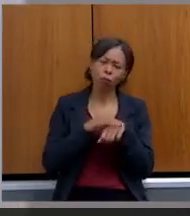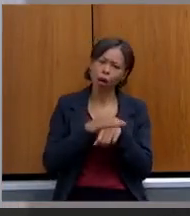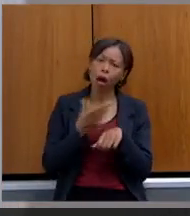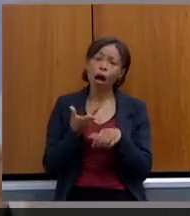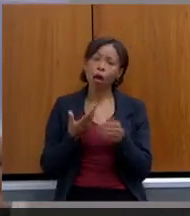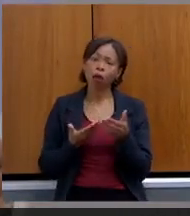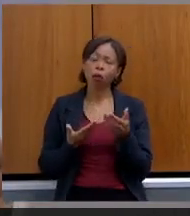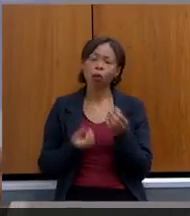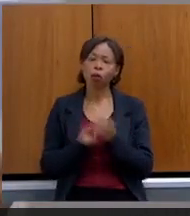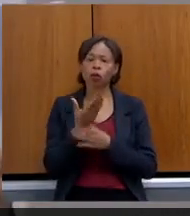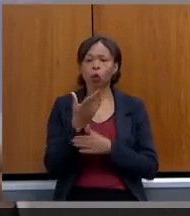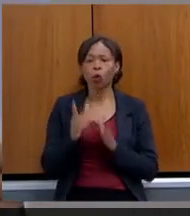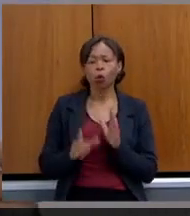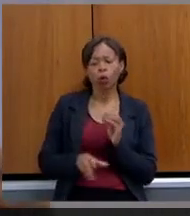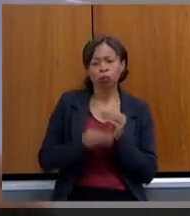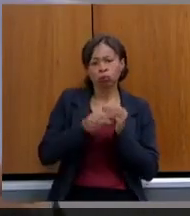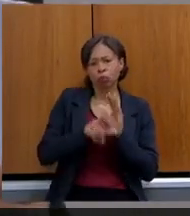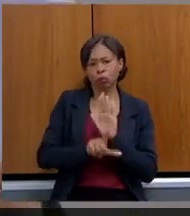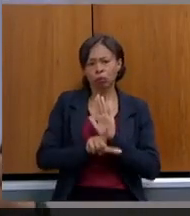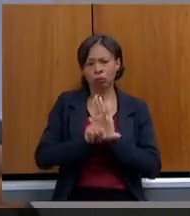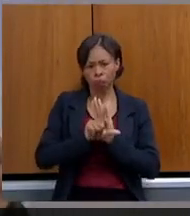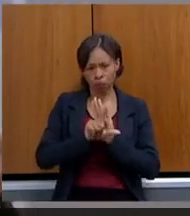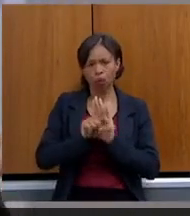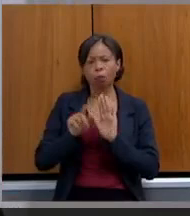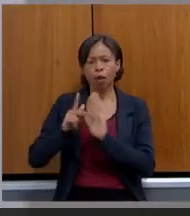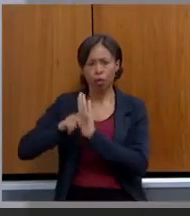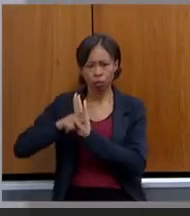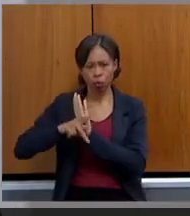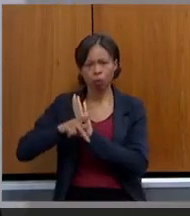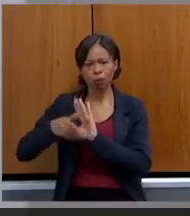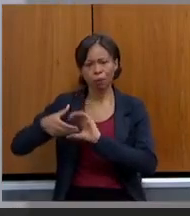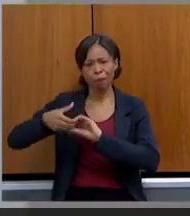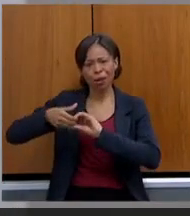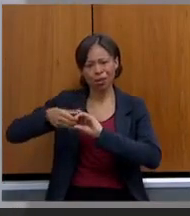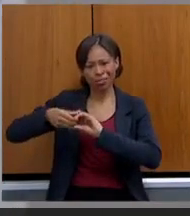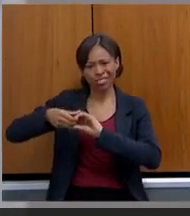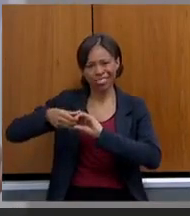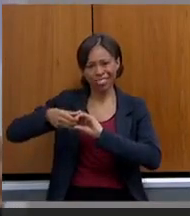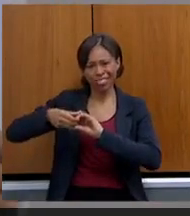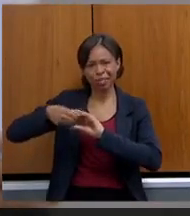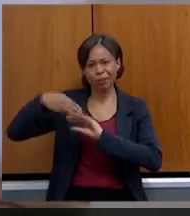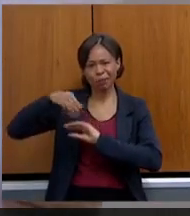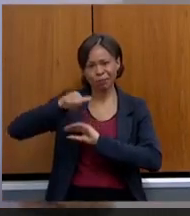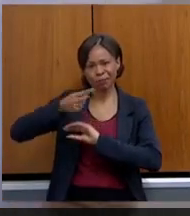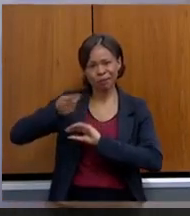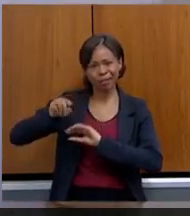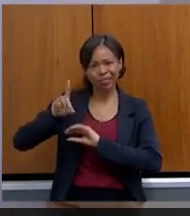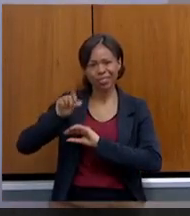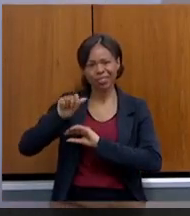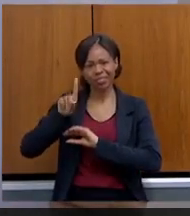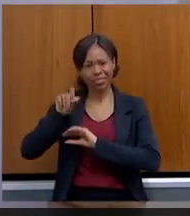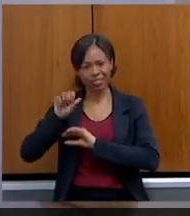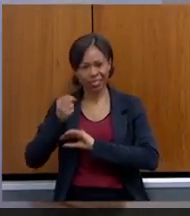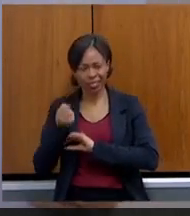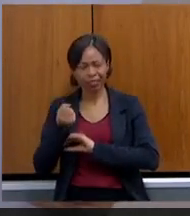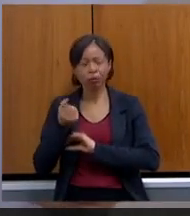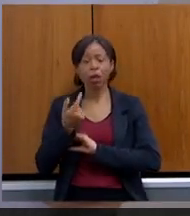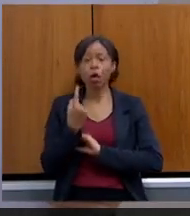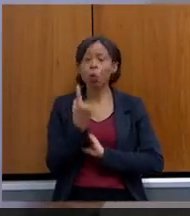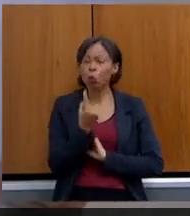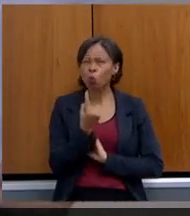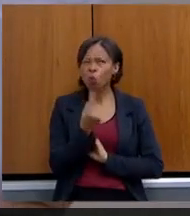para o programa mão dadas uma delas é que é um e